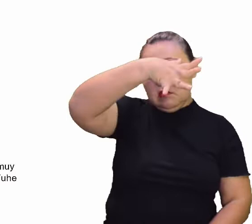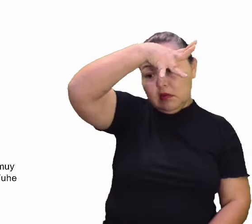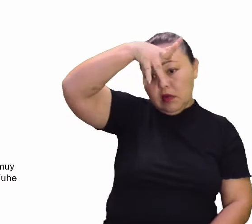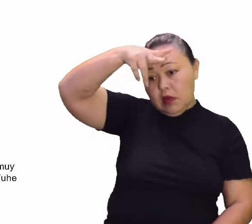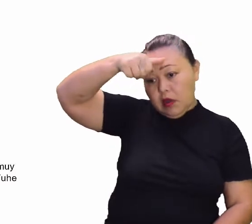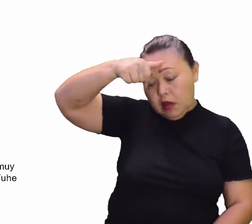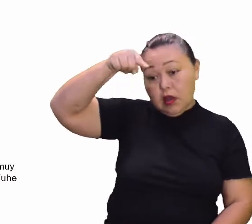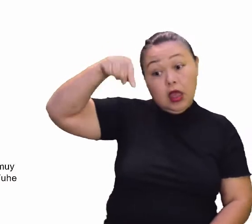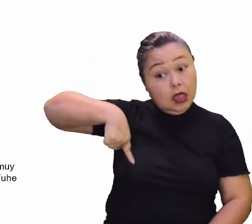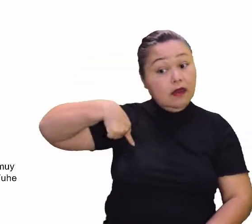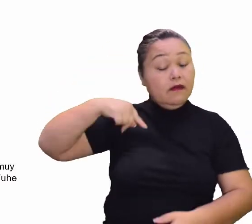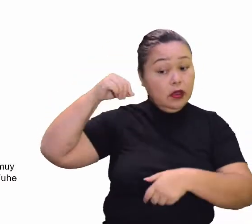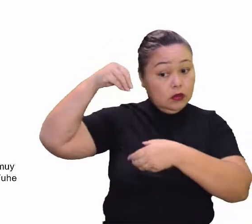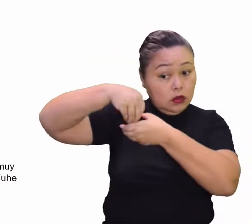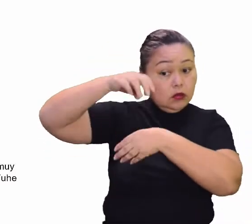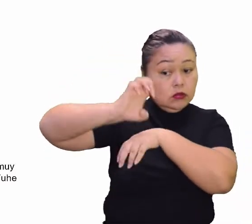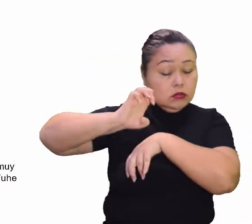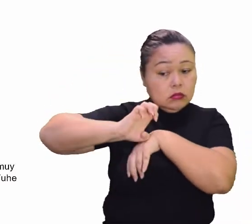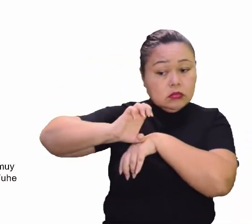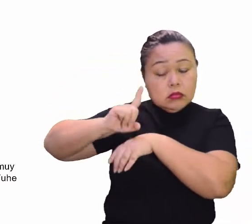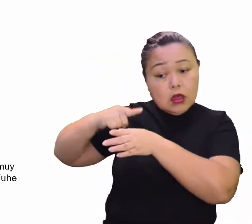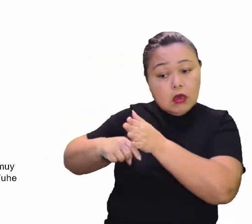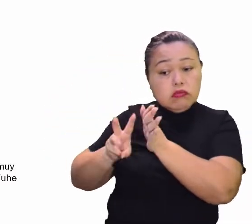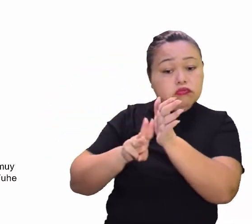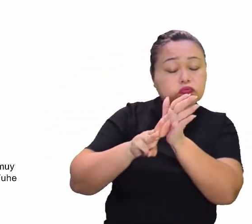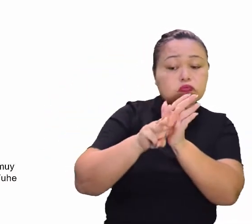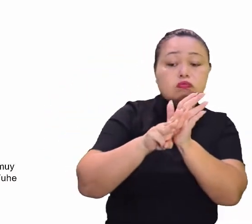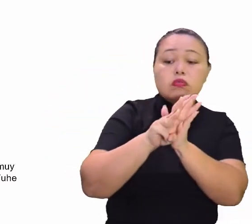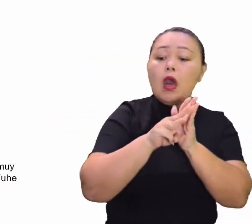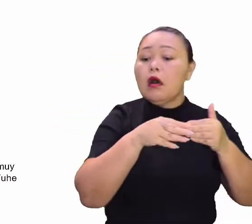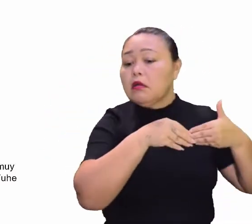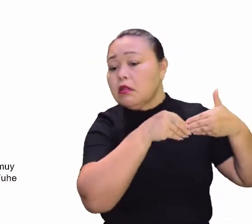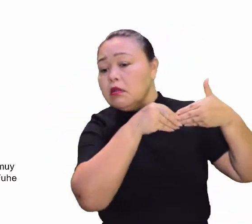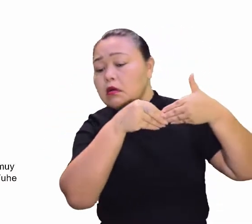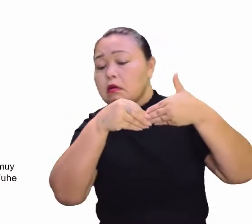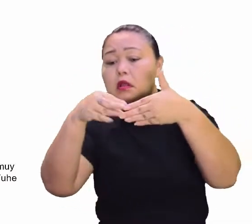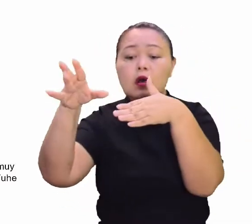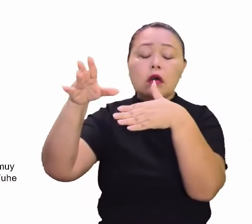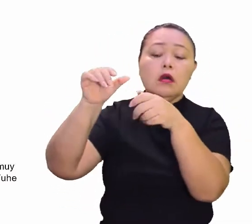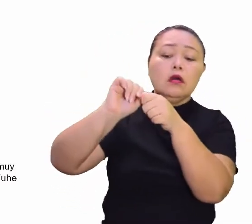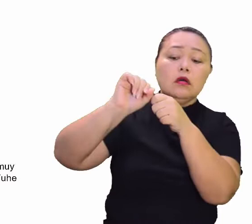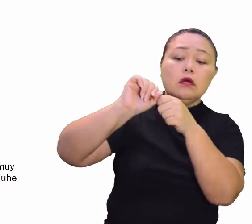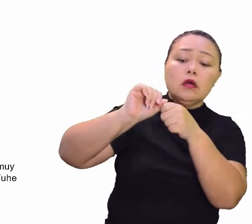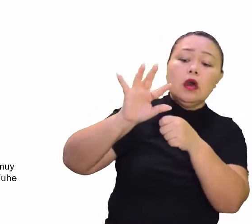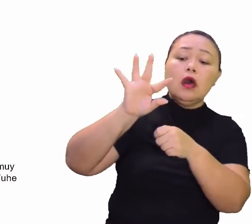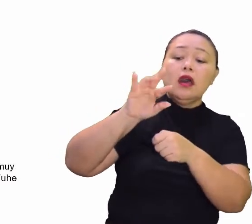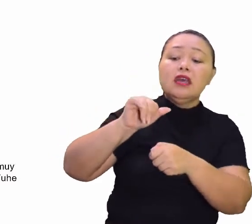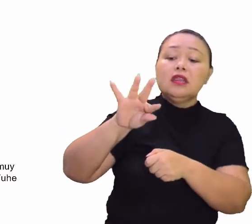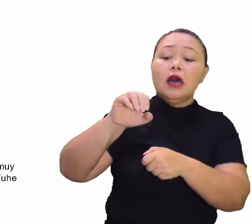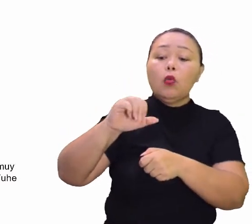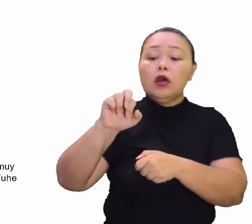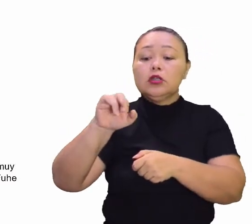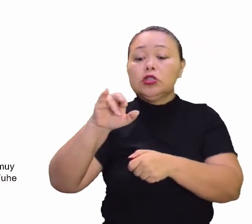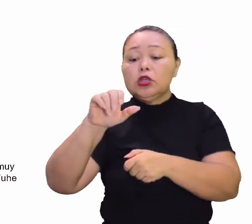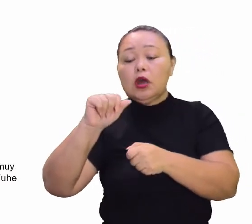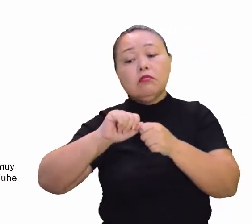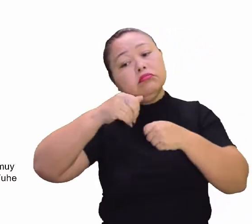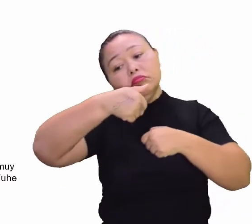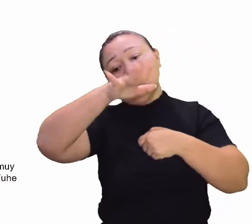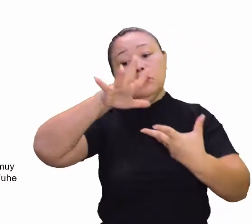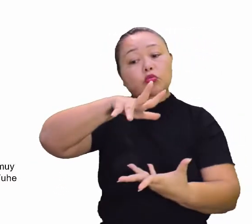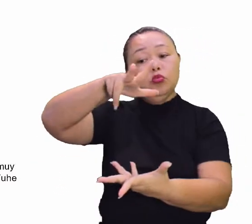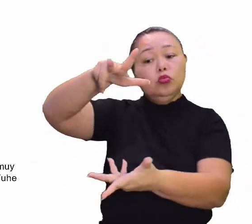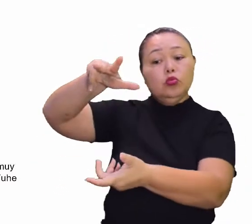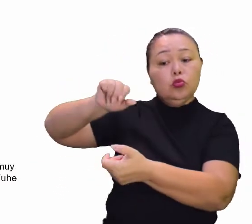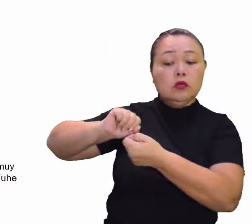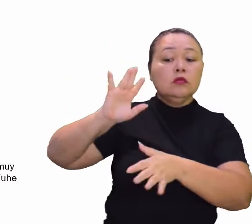também que é produzida em Rondônia, que entra aqui do Madeira vai lá para Itacoatiara e da Itacoatiara vai